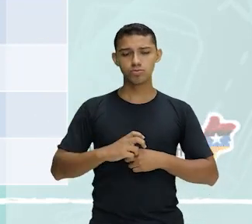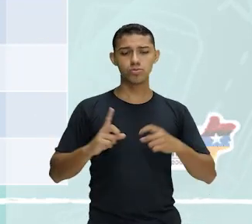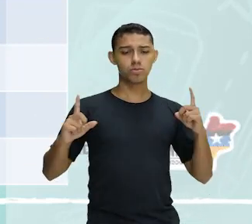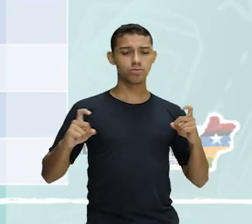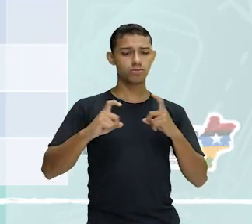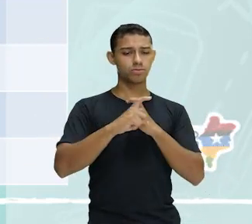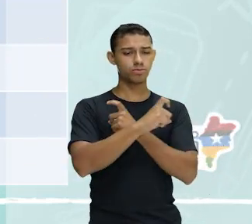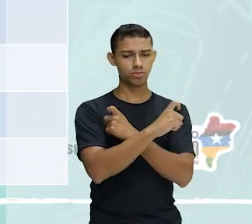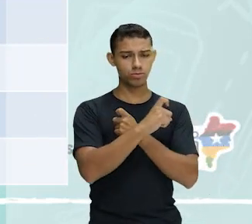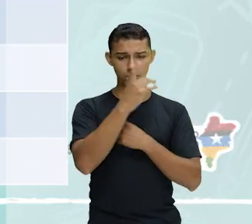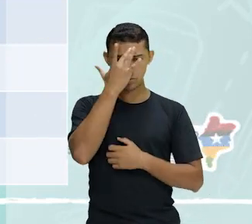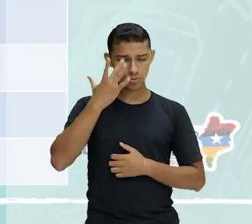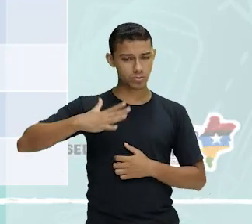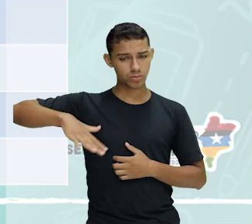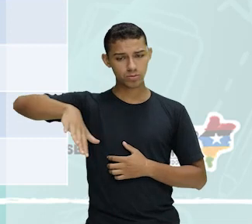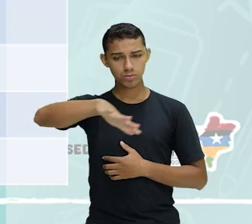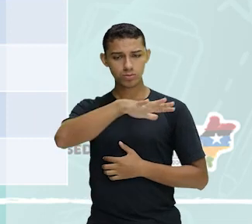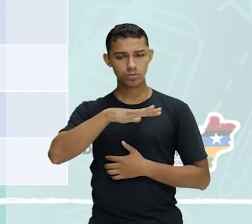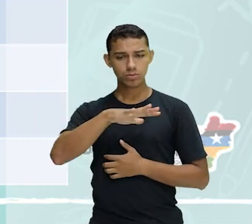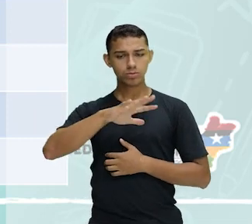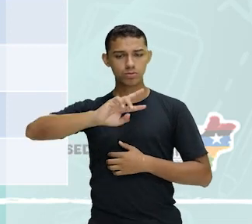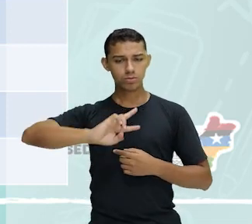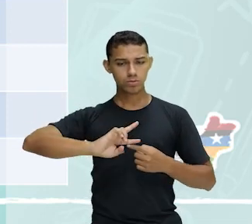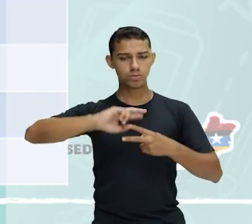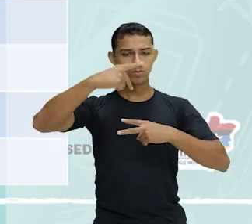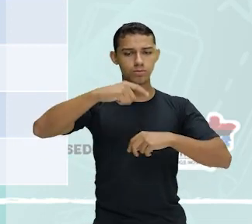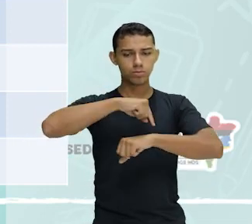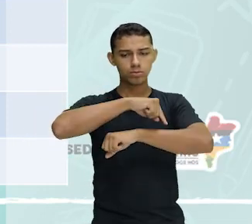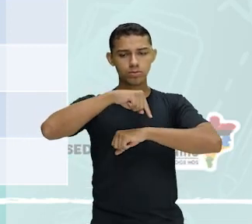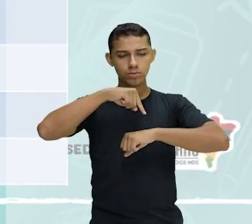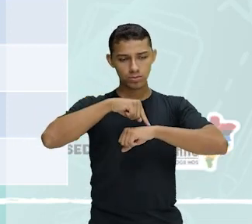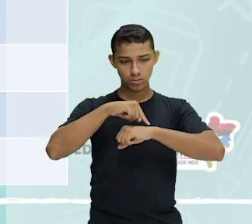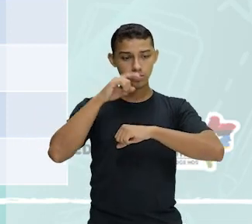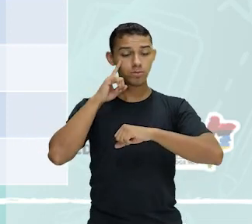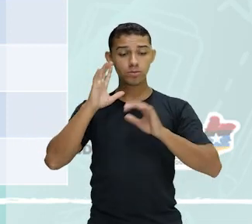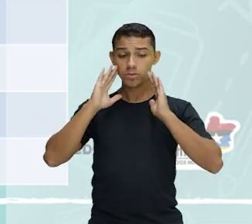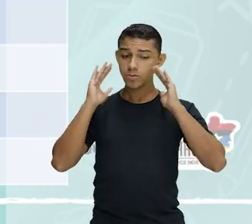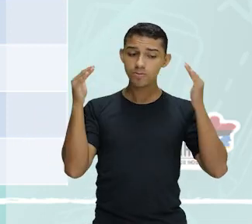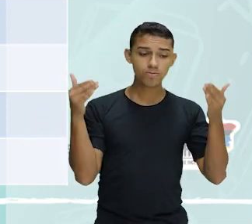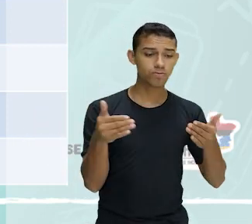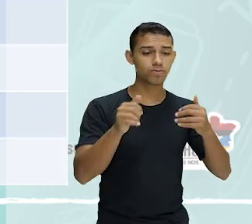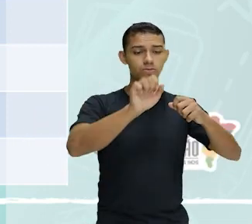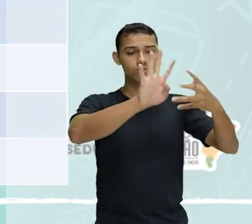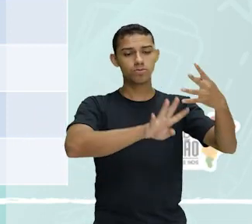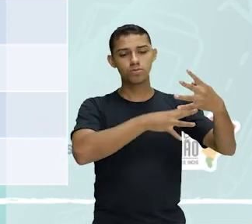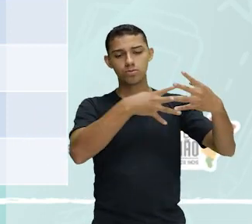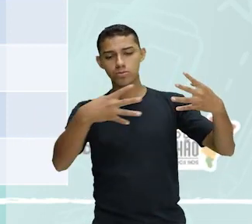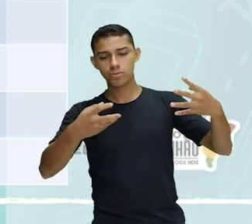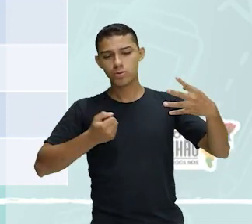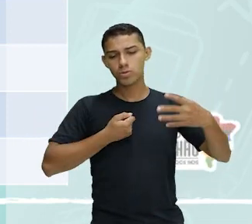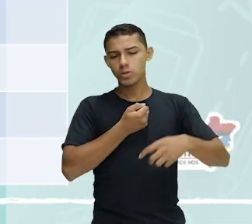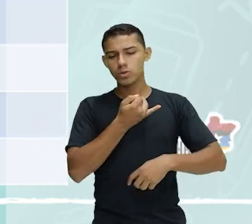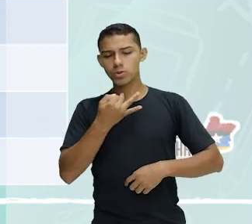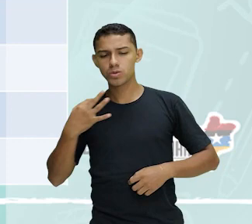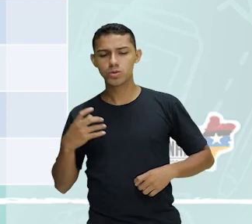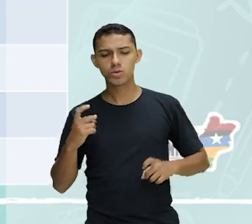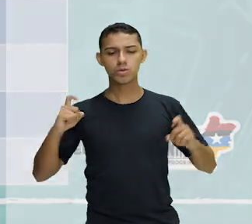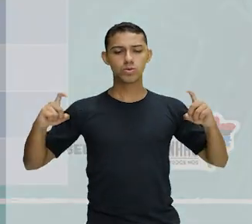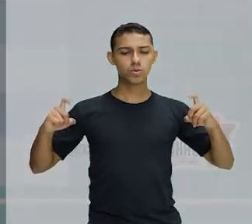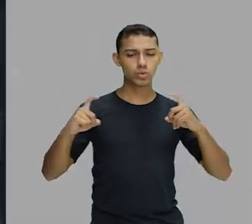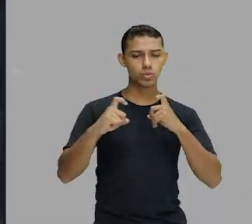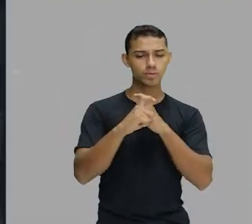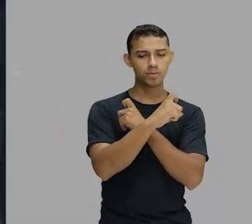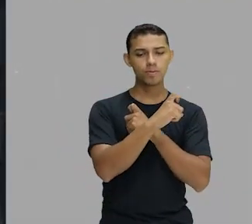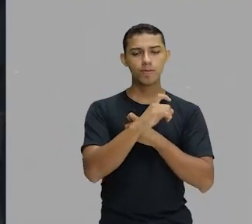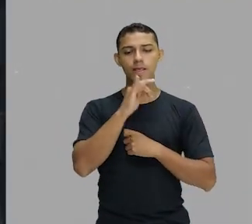Nosso objetivo é montar uma tabela com o número de bactérias nas 7 primeiras horas, sendo que existem 100